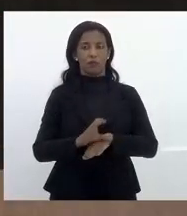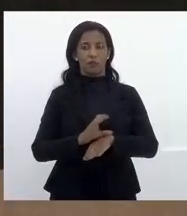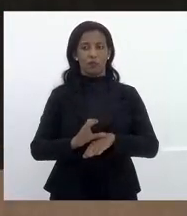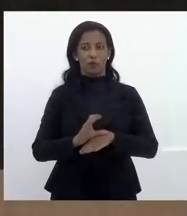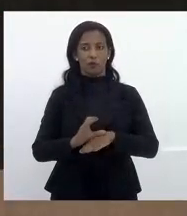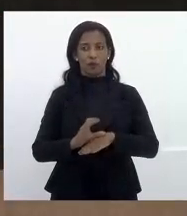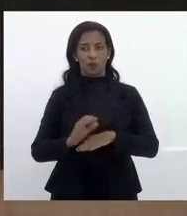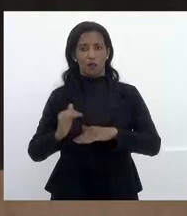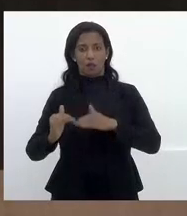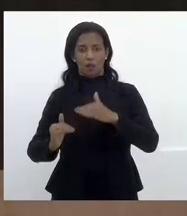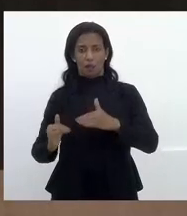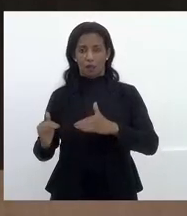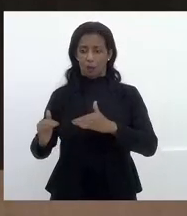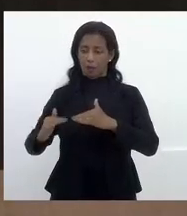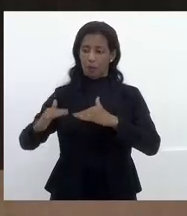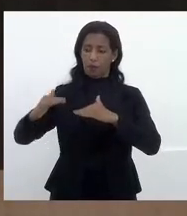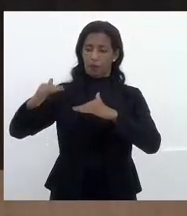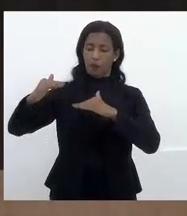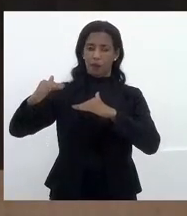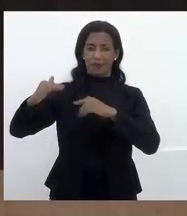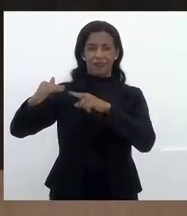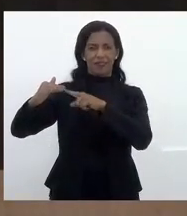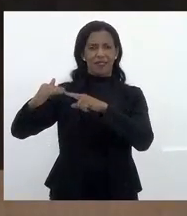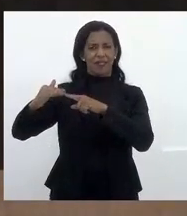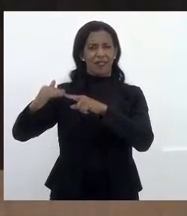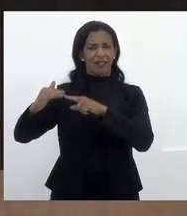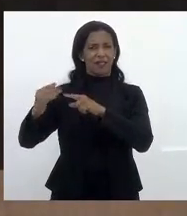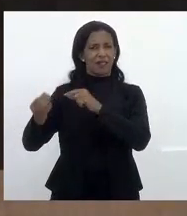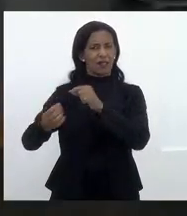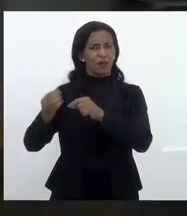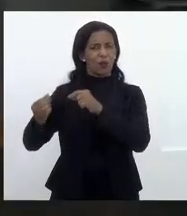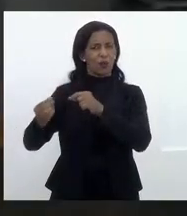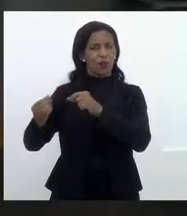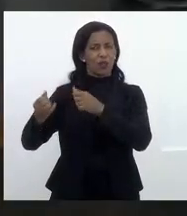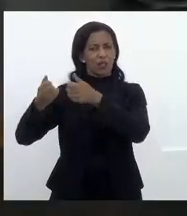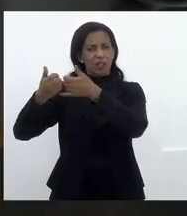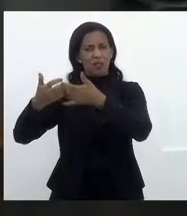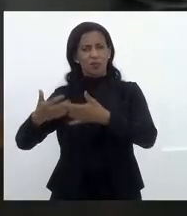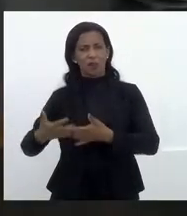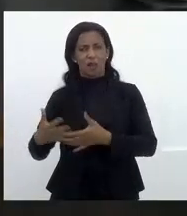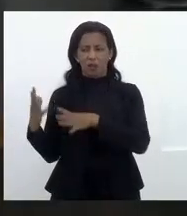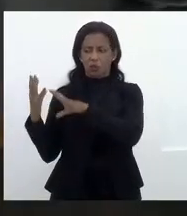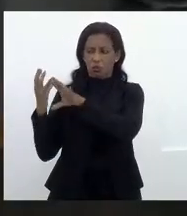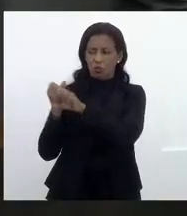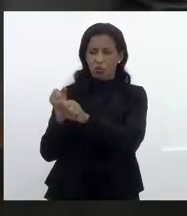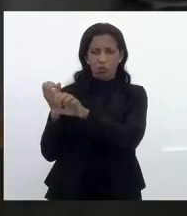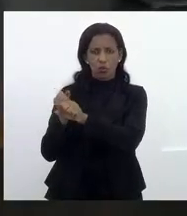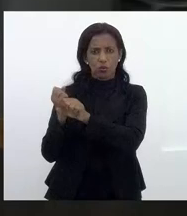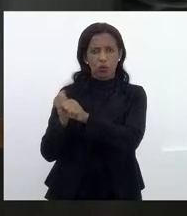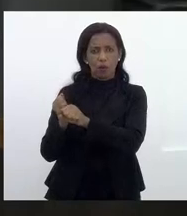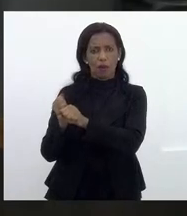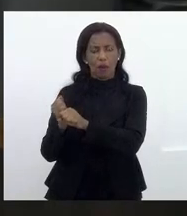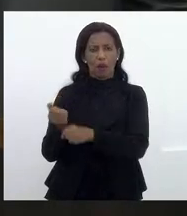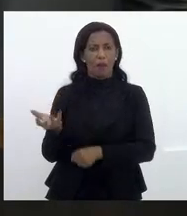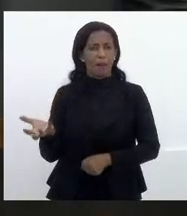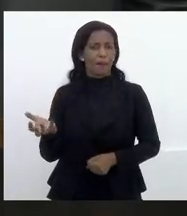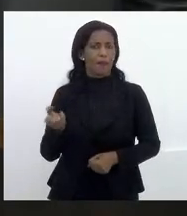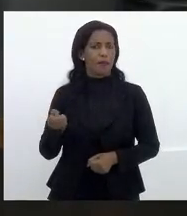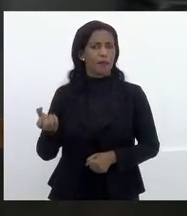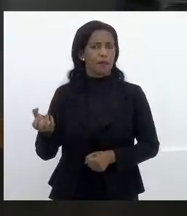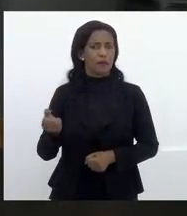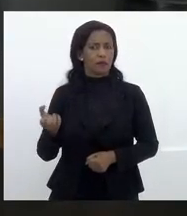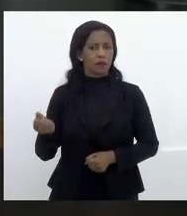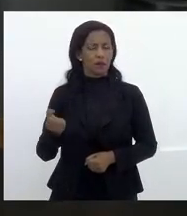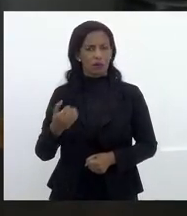no querer definir regras de cálculo de pensão isso não apareceu trata não era pelo meu